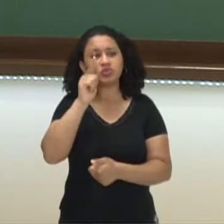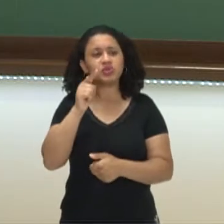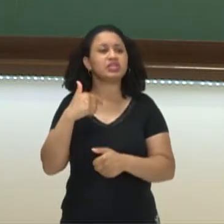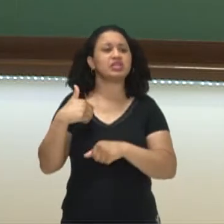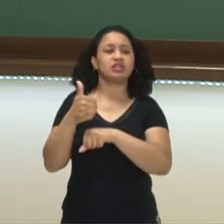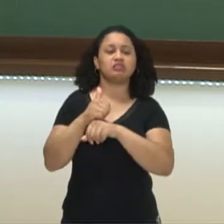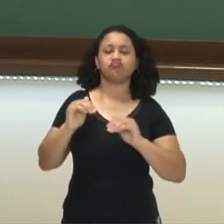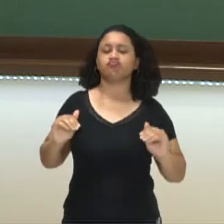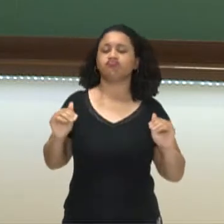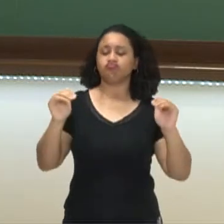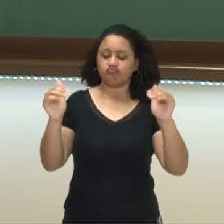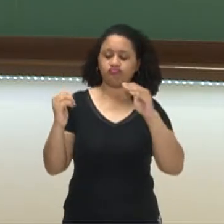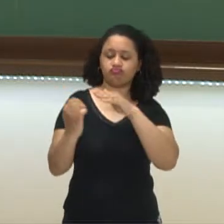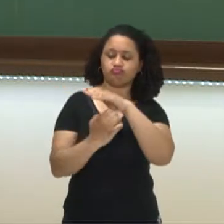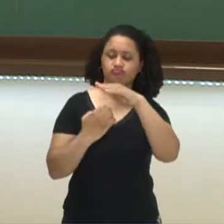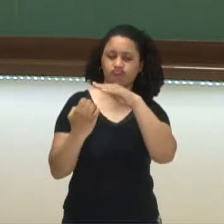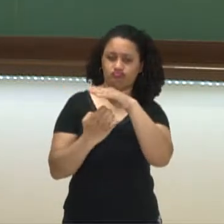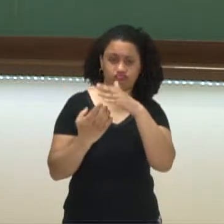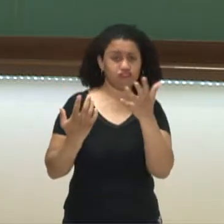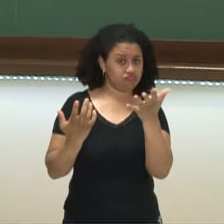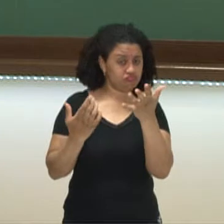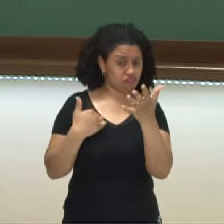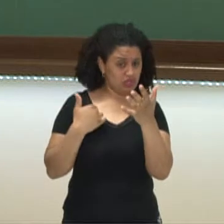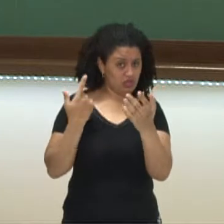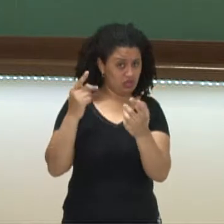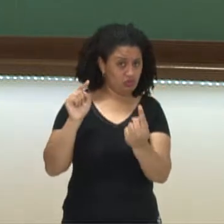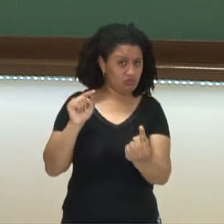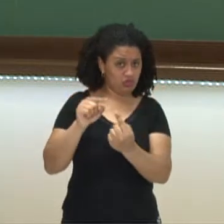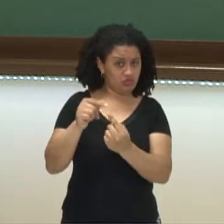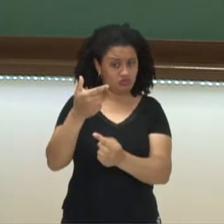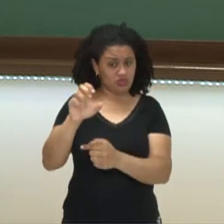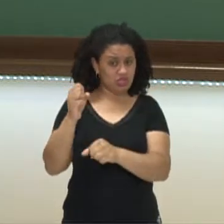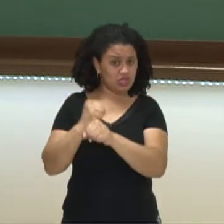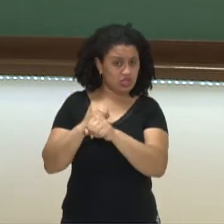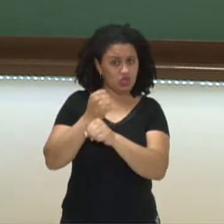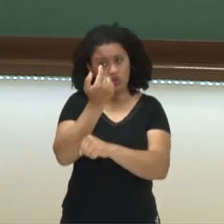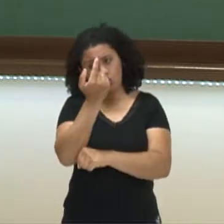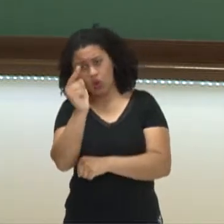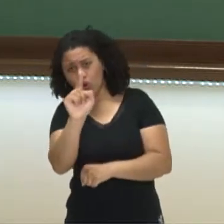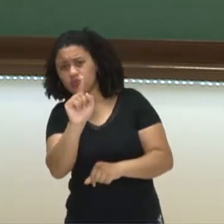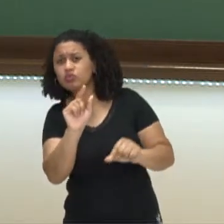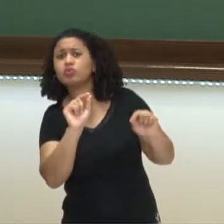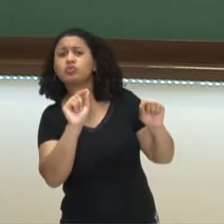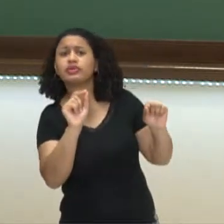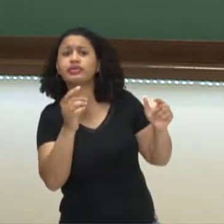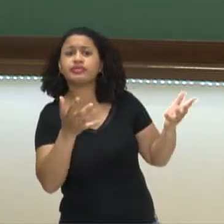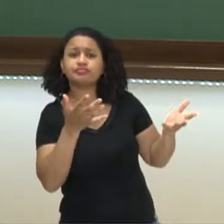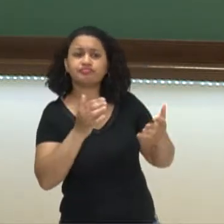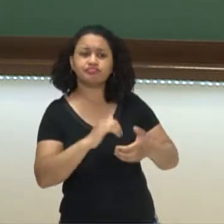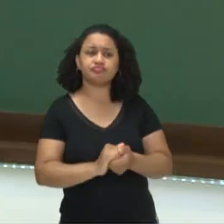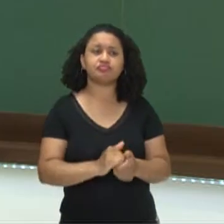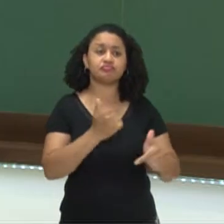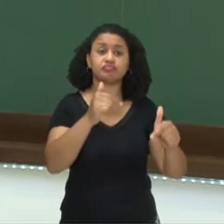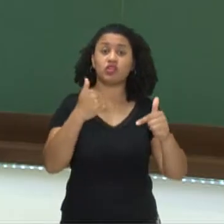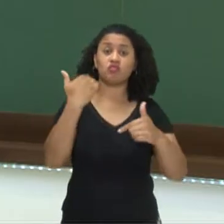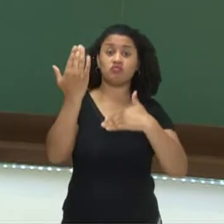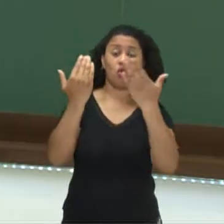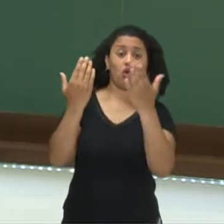cargos dentro de uma empresa, esse é seu objetivo daqui 15 anos? Não, é outro. Qual? Trabalhar no